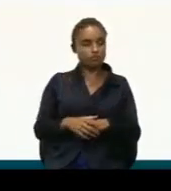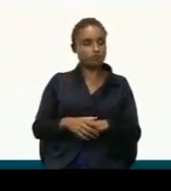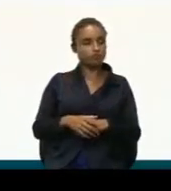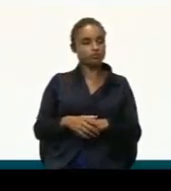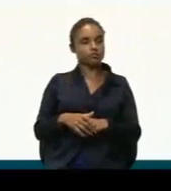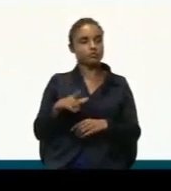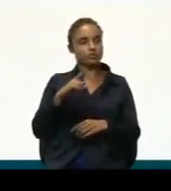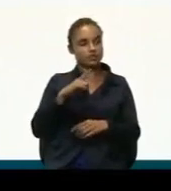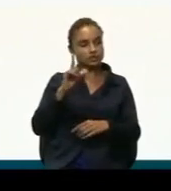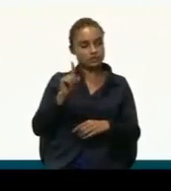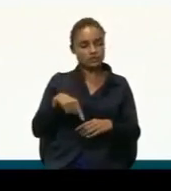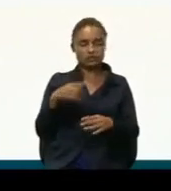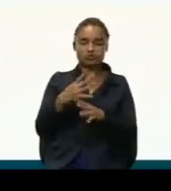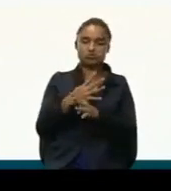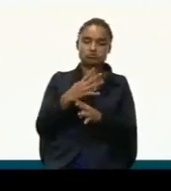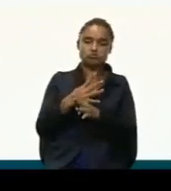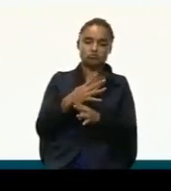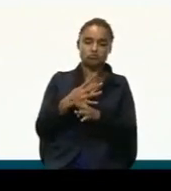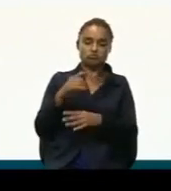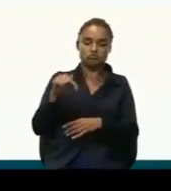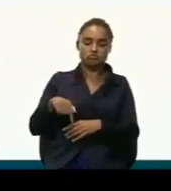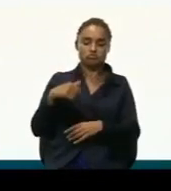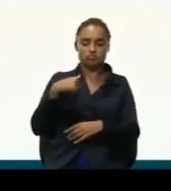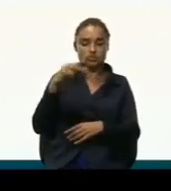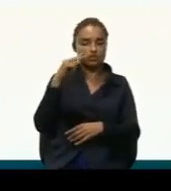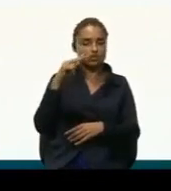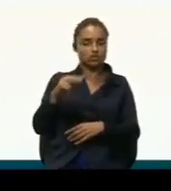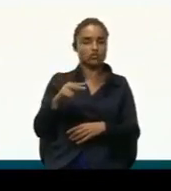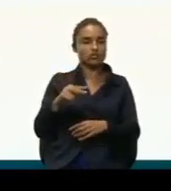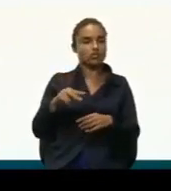com uma resistência aqui embaixo, aqui vai estar cheio de